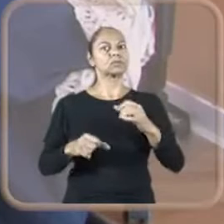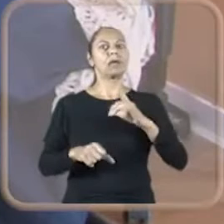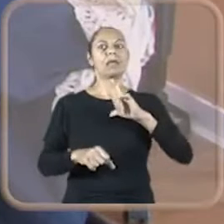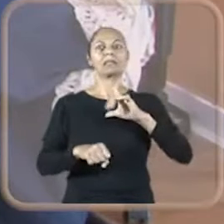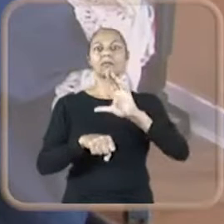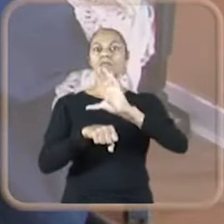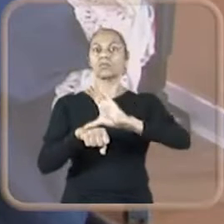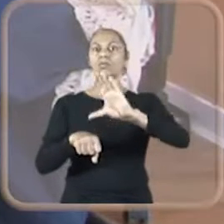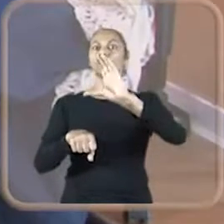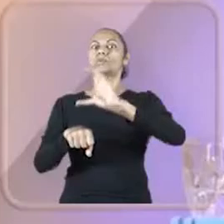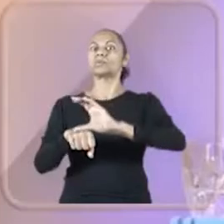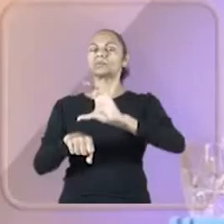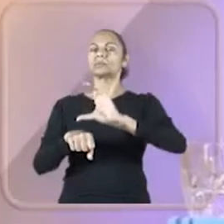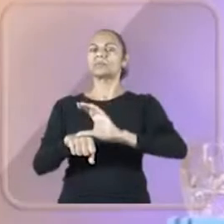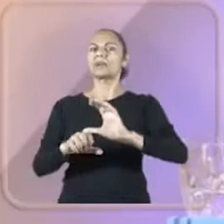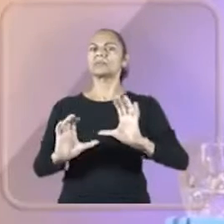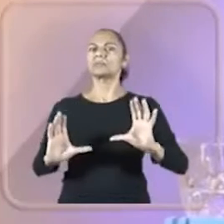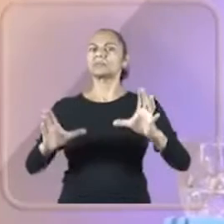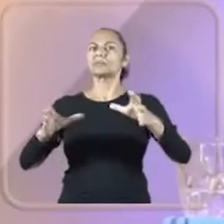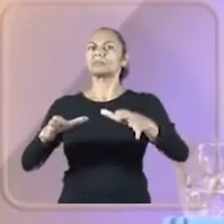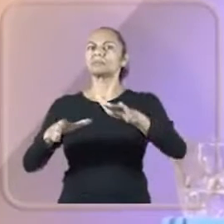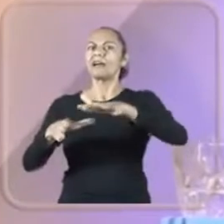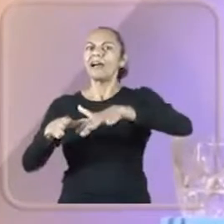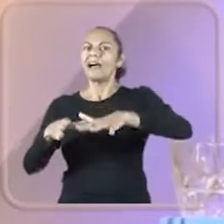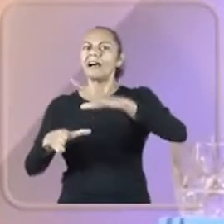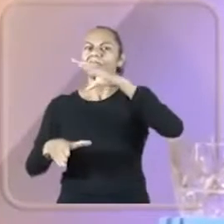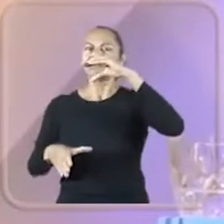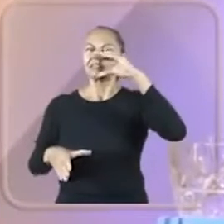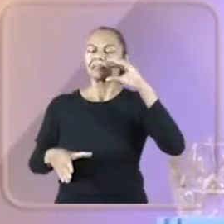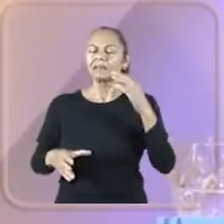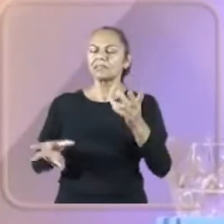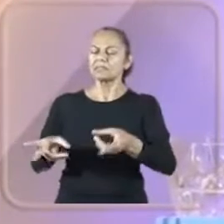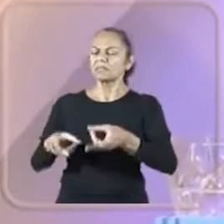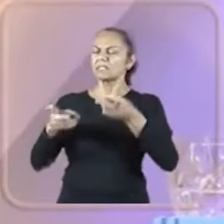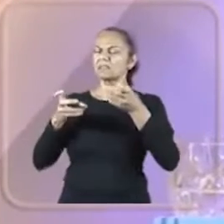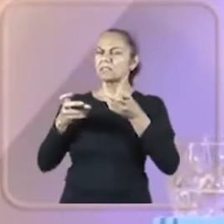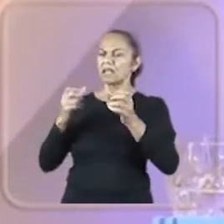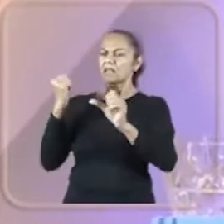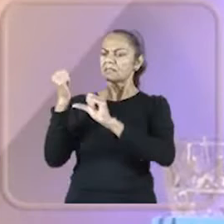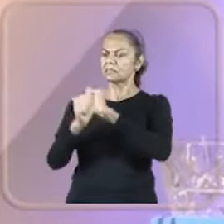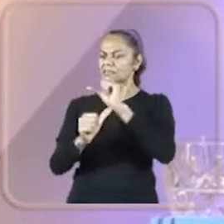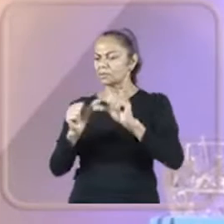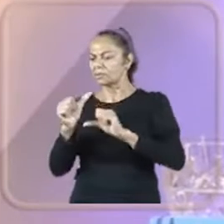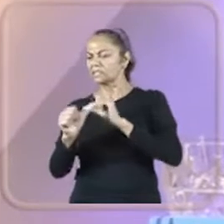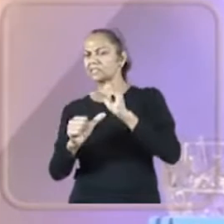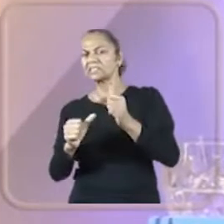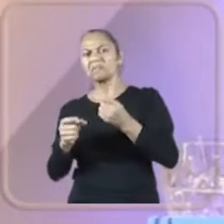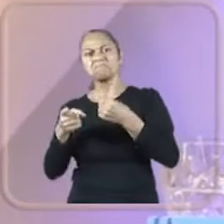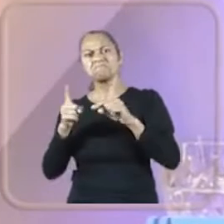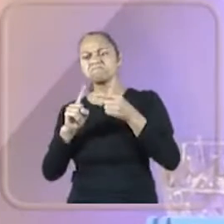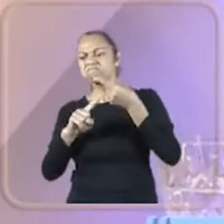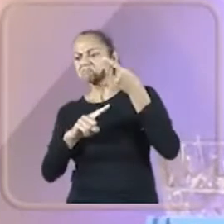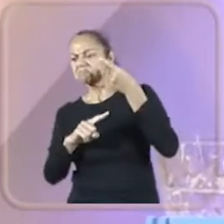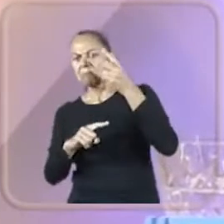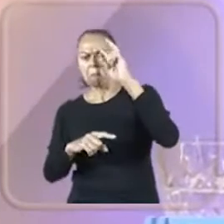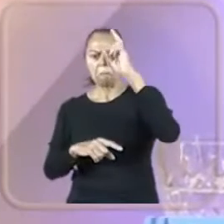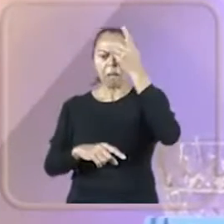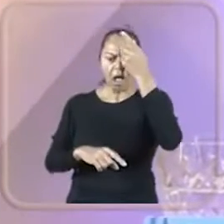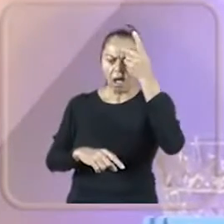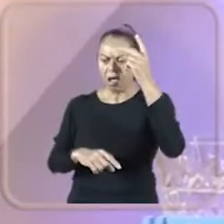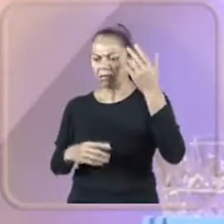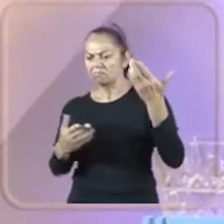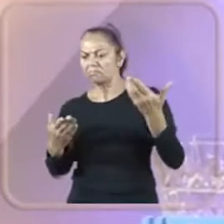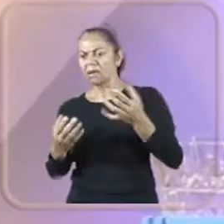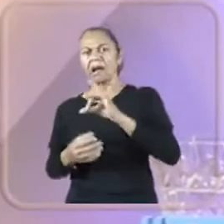né, que conseguem terminar o curso, mas ver as turmas dos adolescentes e aquela transformação, aquela sinergia que existe entre a turma